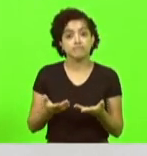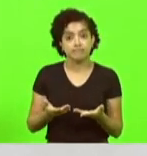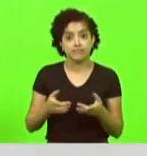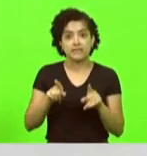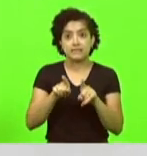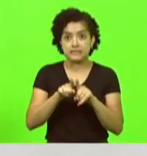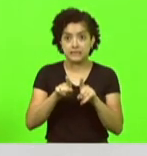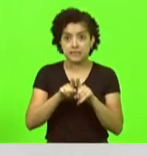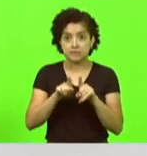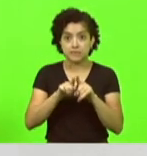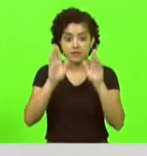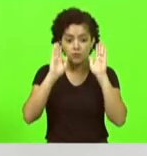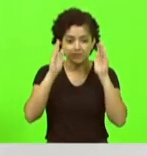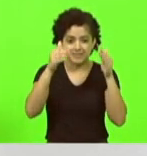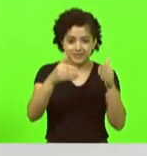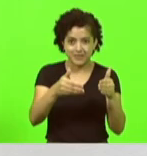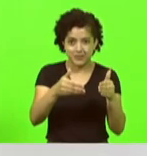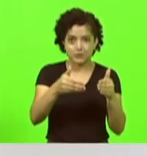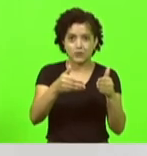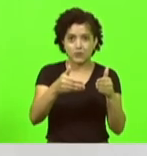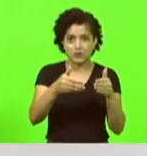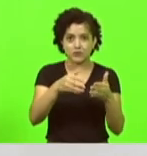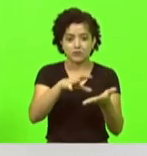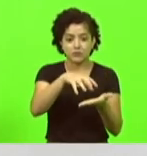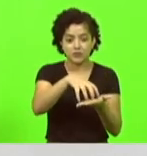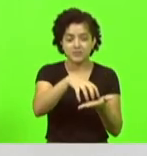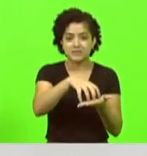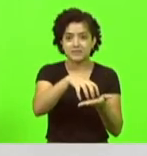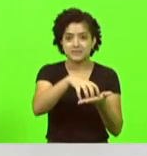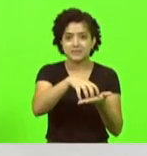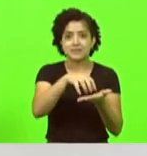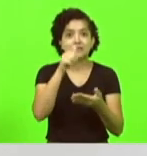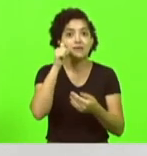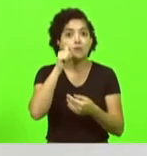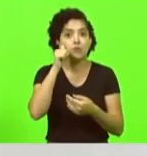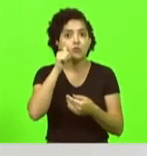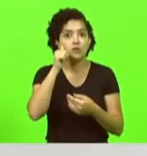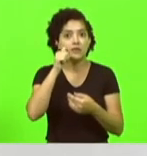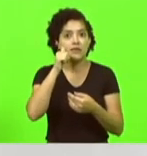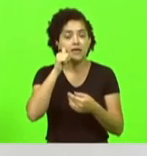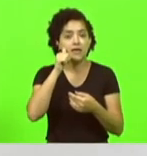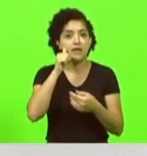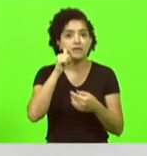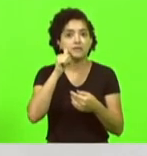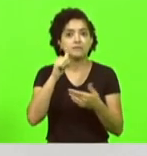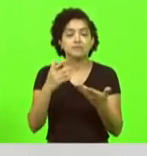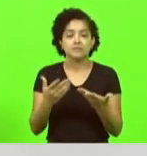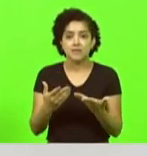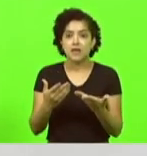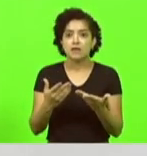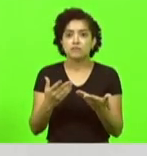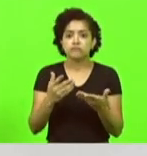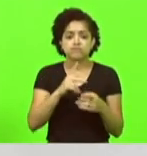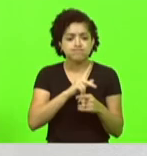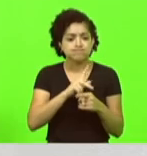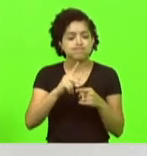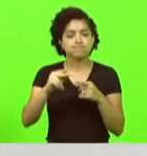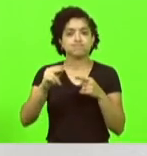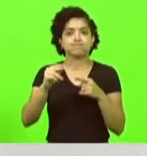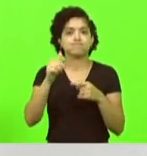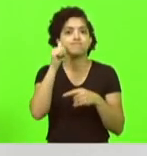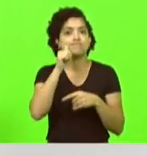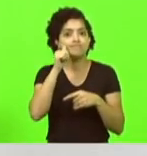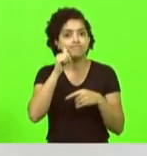o Observatório da mulher algo inédito no no Brasil uma conquista das mulheres que ocupam assento esta